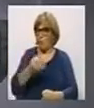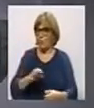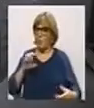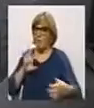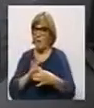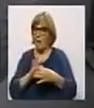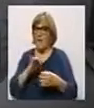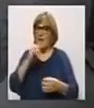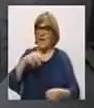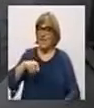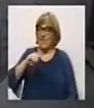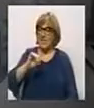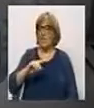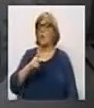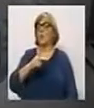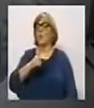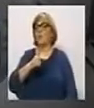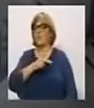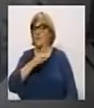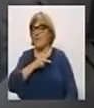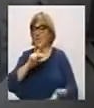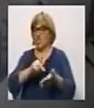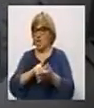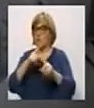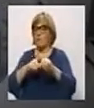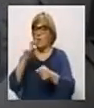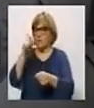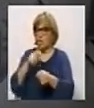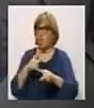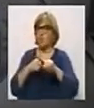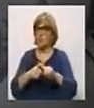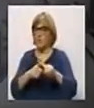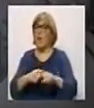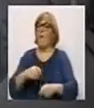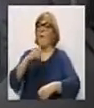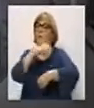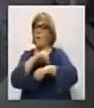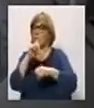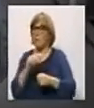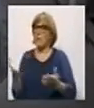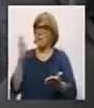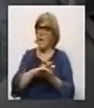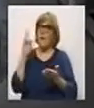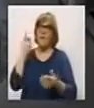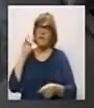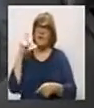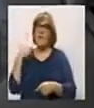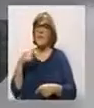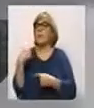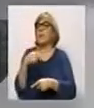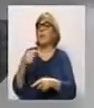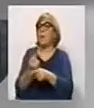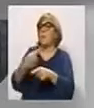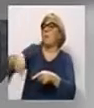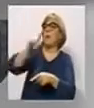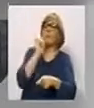entre o Inesctec, a Faculdade de Engenharia, o Hospital de São João e o Hospital de São Martinho, em Valongo, traz vantagens em relação ao que já existe no